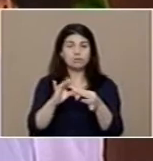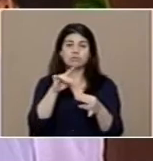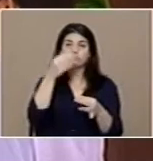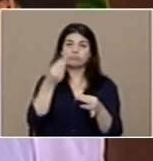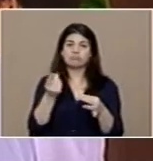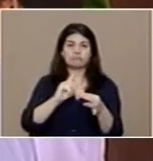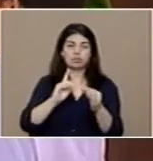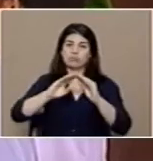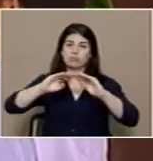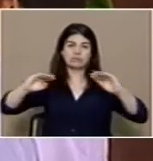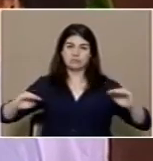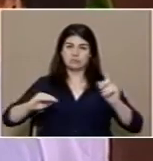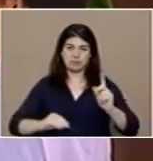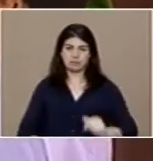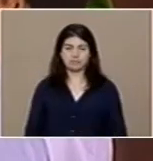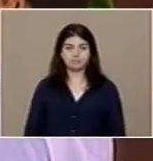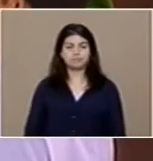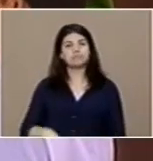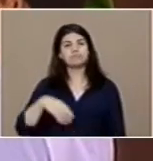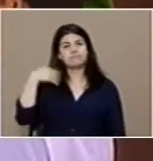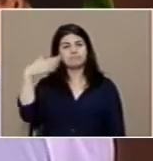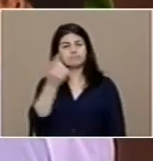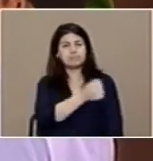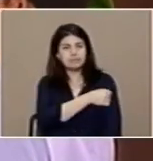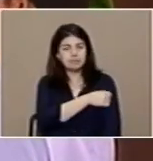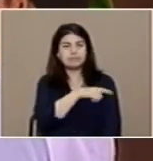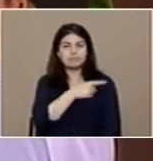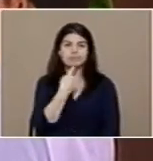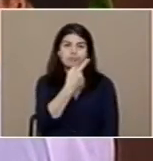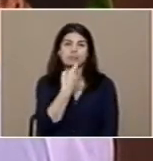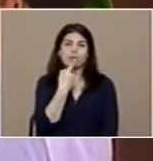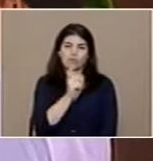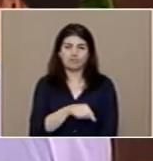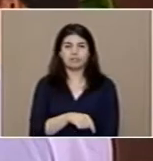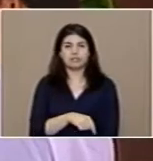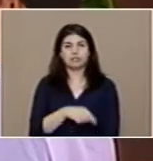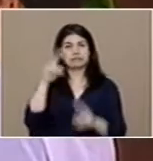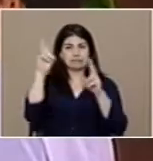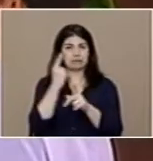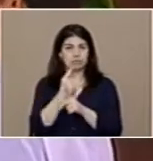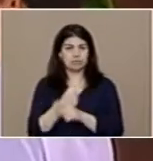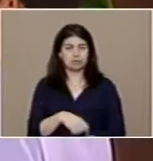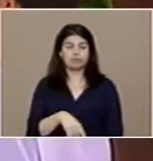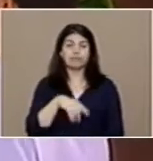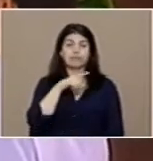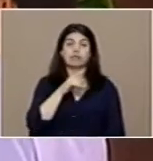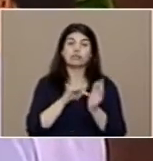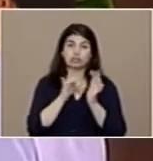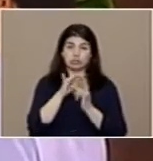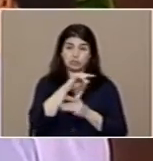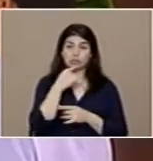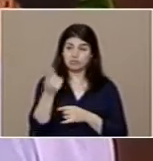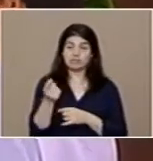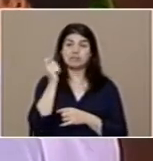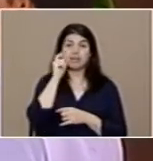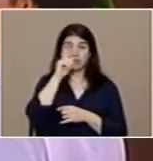discípulos interrogaram no de novo sobre este assunto e Jesus disse-lhes Então quem repudiar